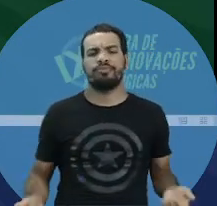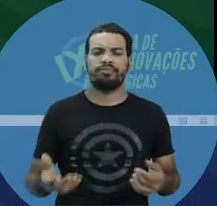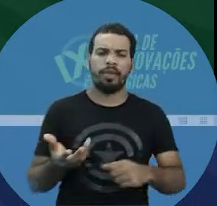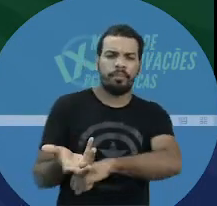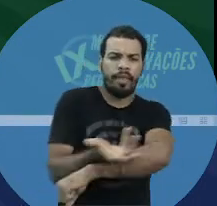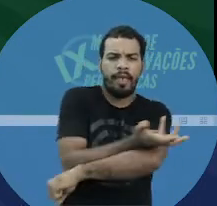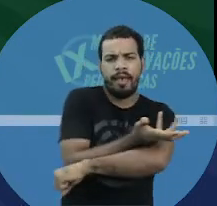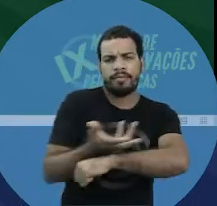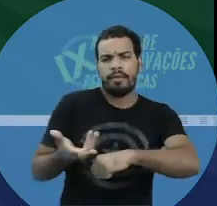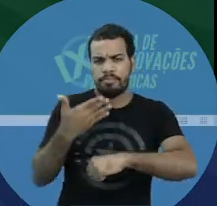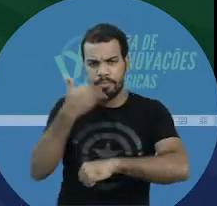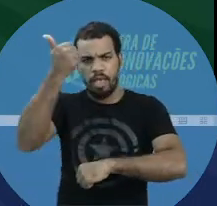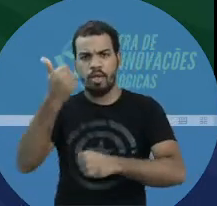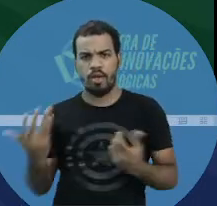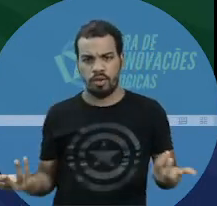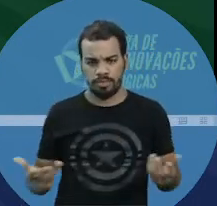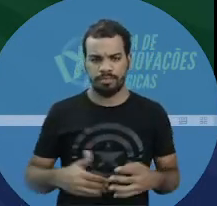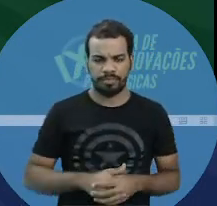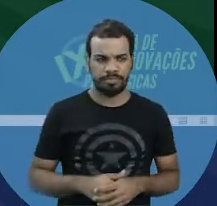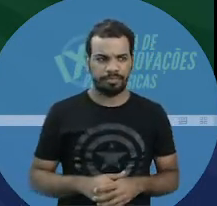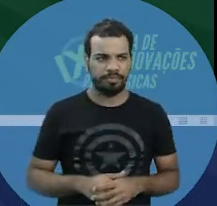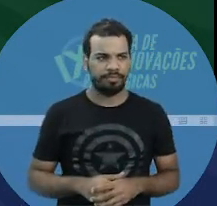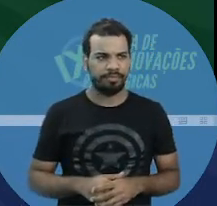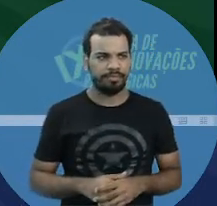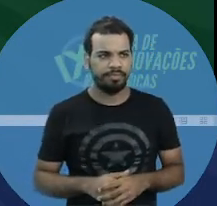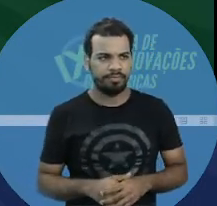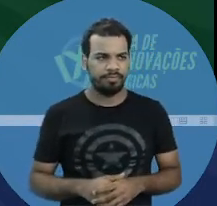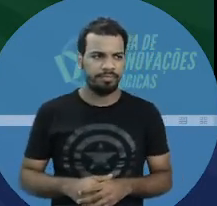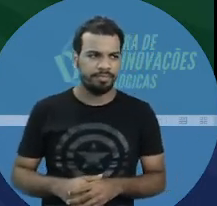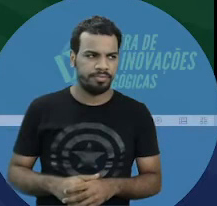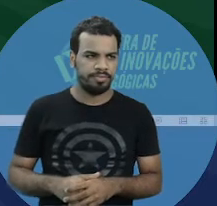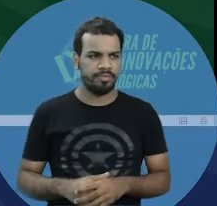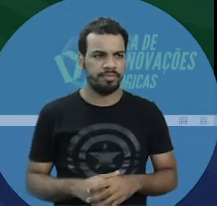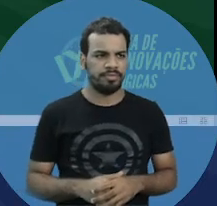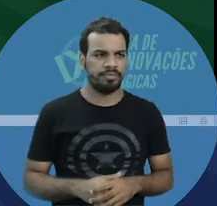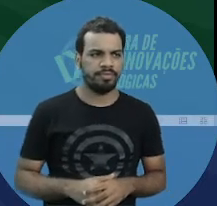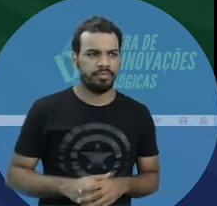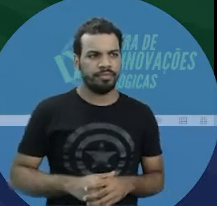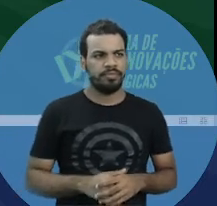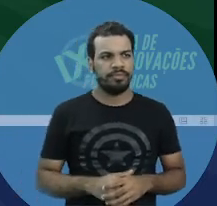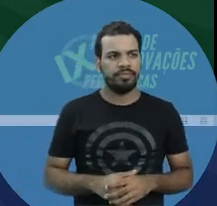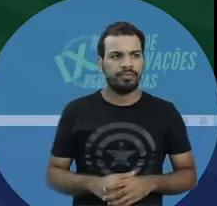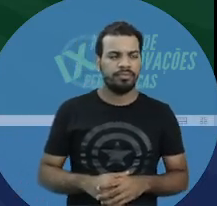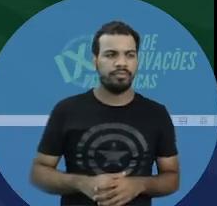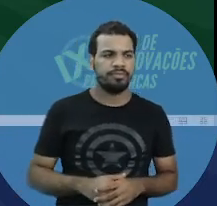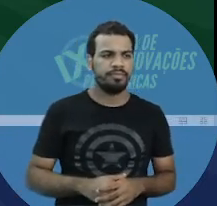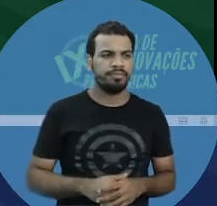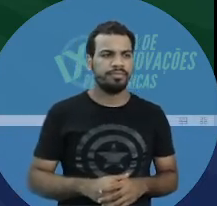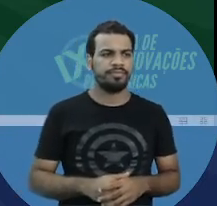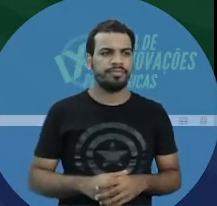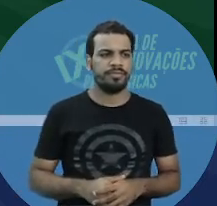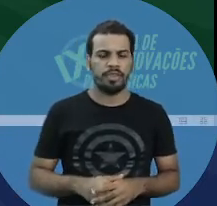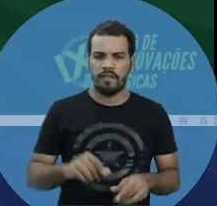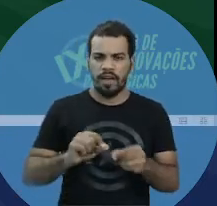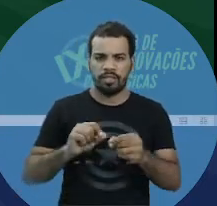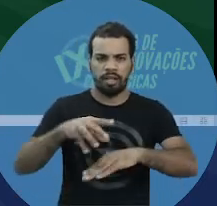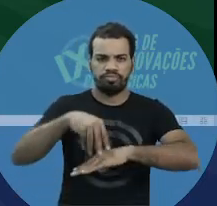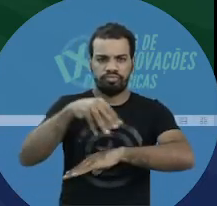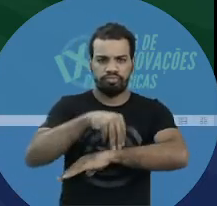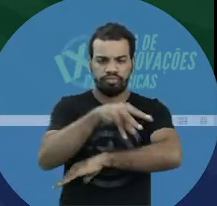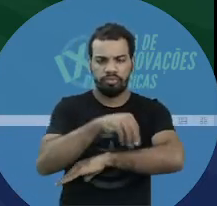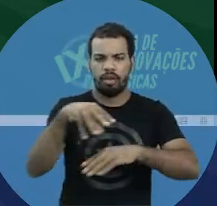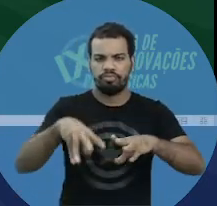ser melhor, né? A plantação, o adubo. Então, depois